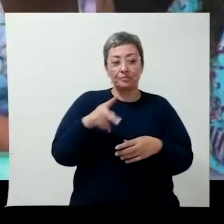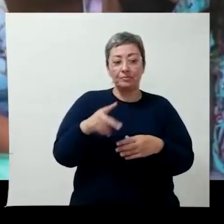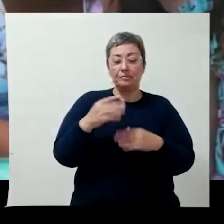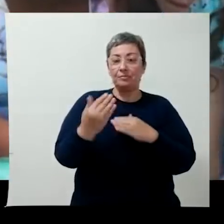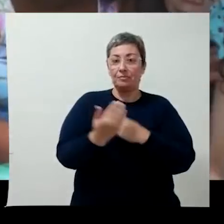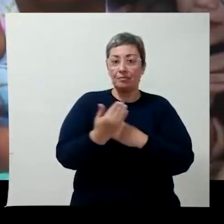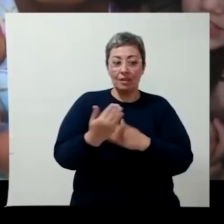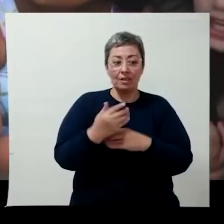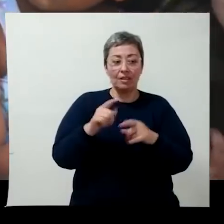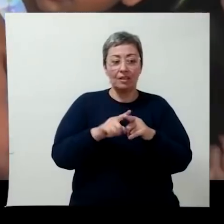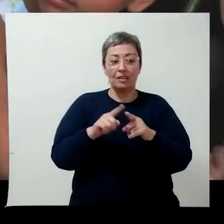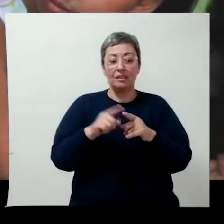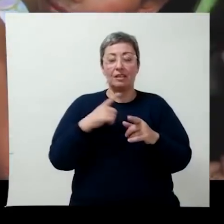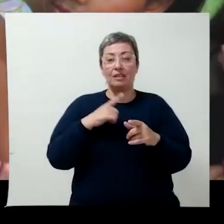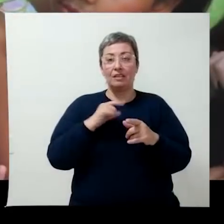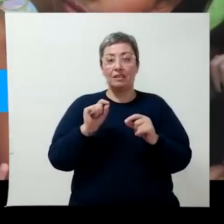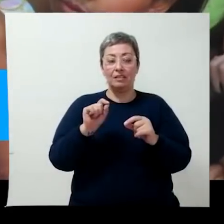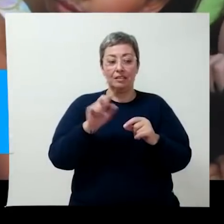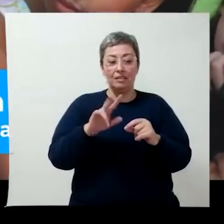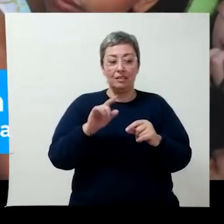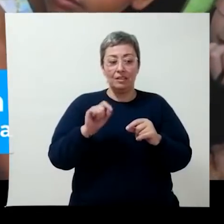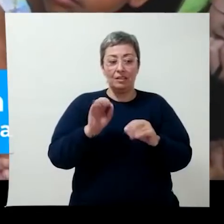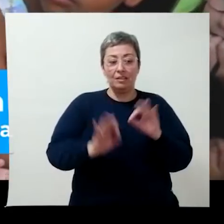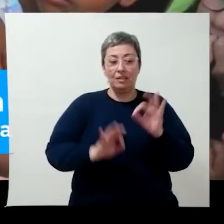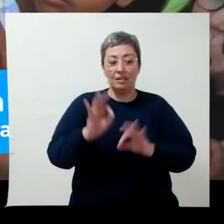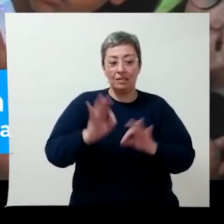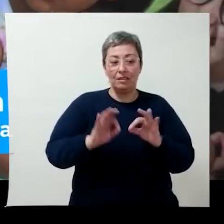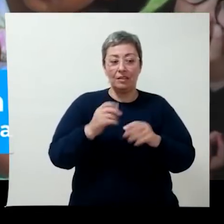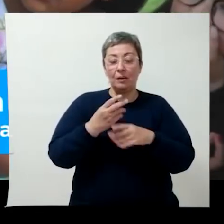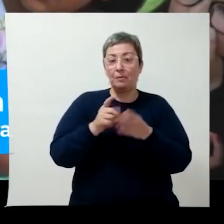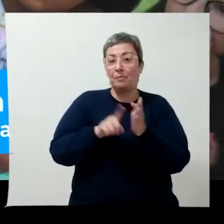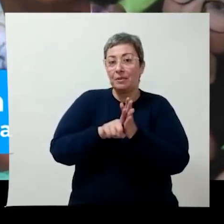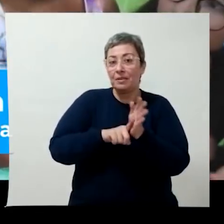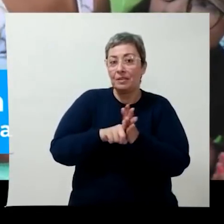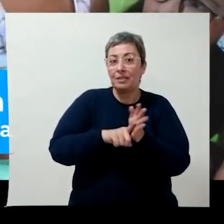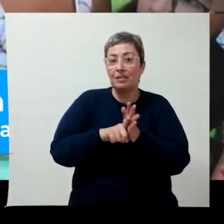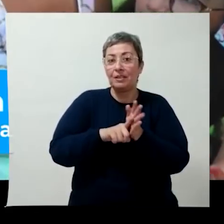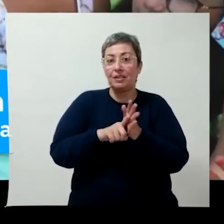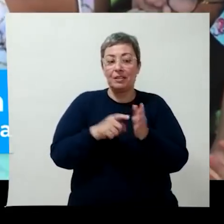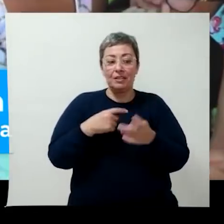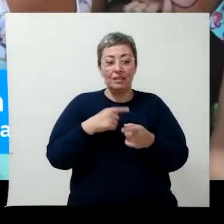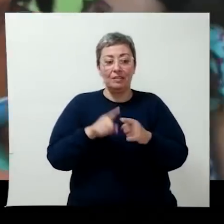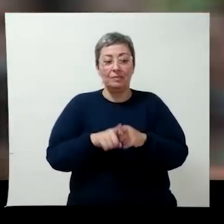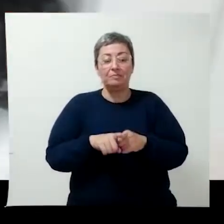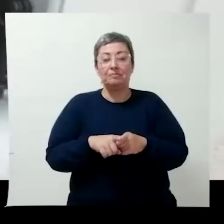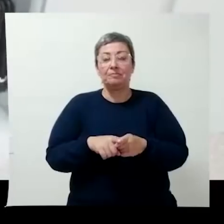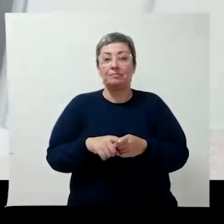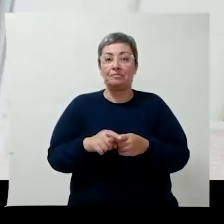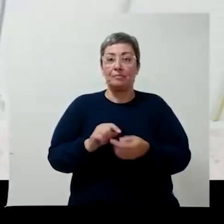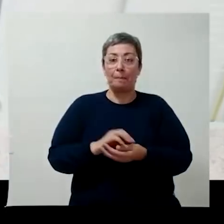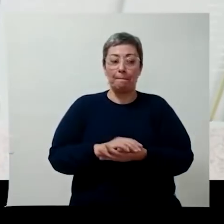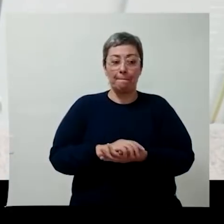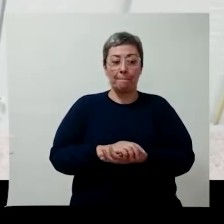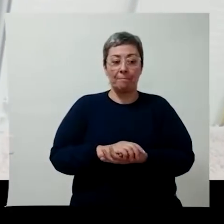que ele é deficiente. Vai ajudar ele a estudar muito. E eu fico muito feliz.